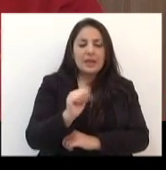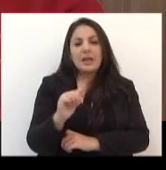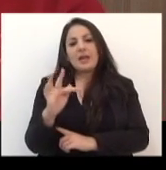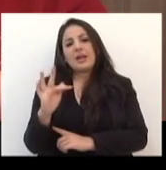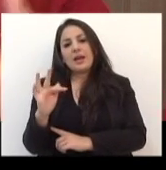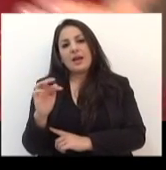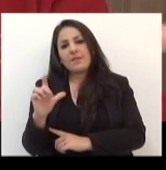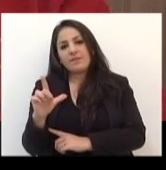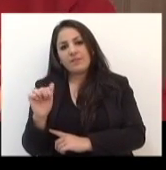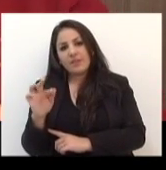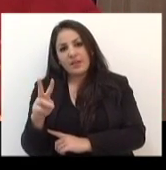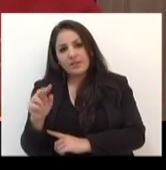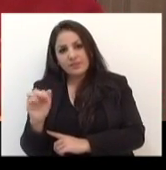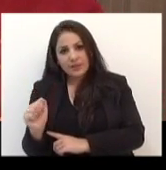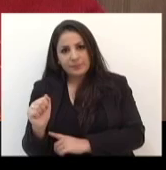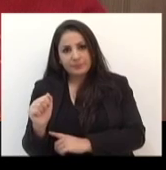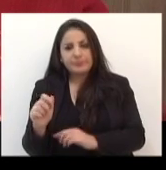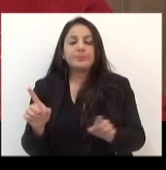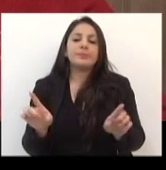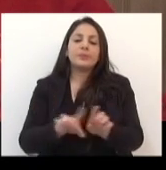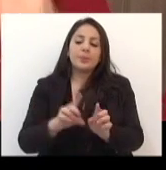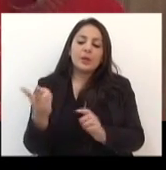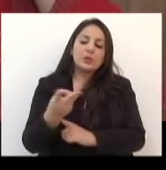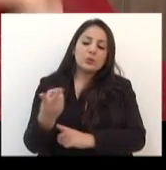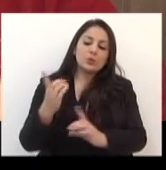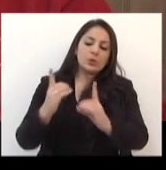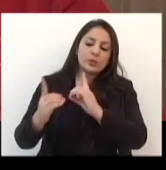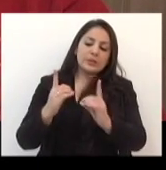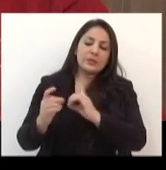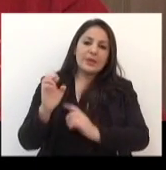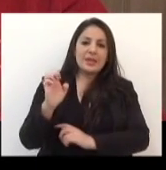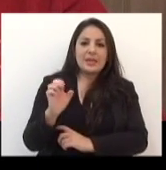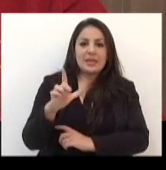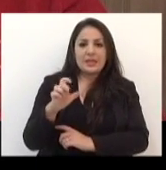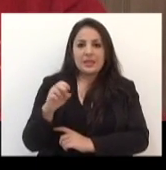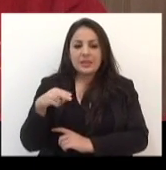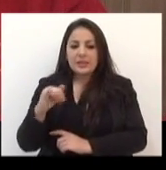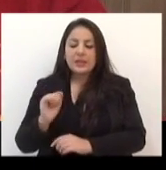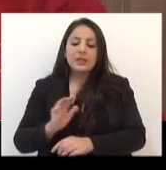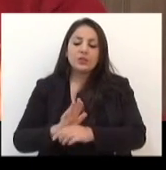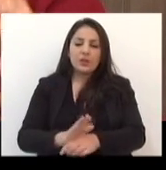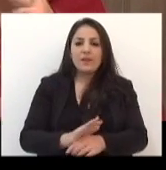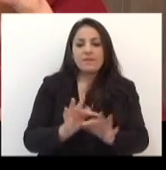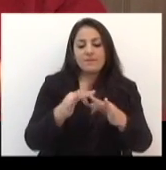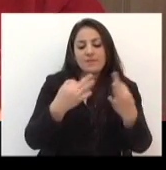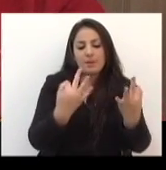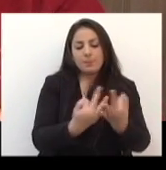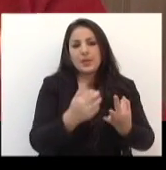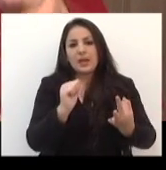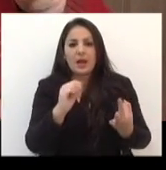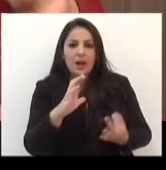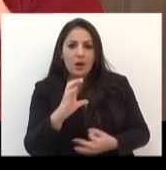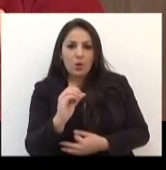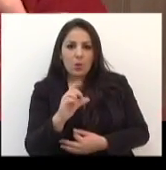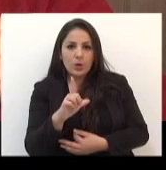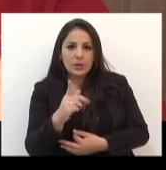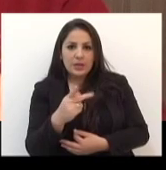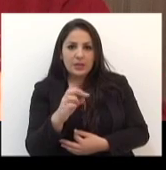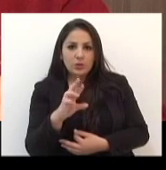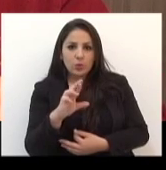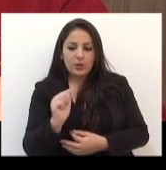Oliveira. As duas, com a coordenação da Elenir, então, alavancaram o Família Acolhedora, que são famílias